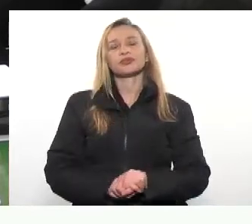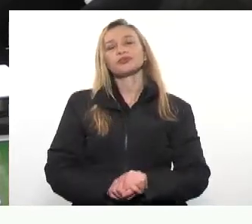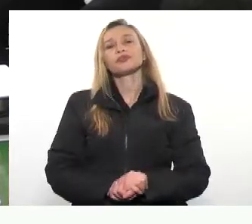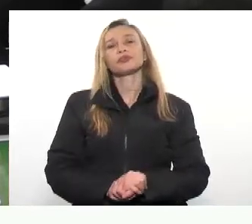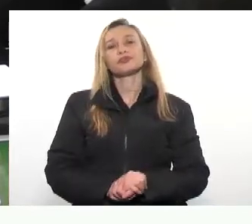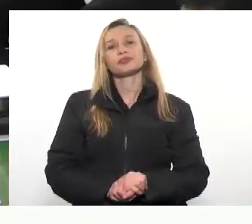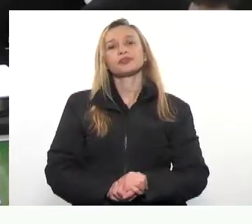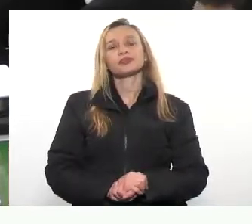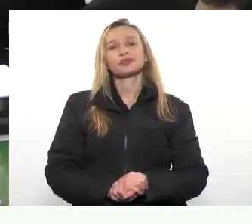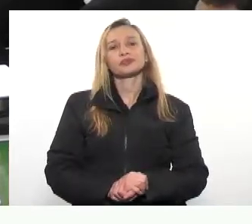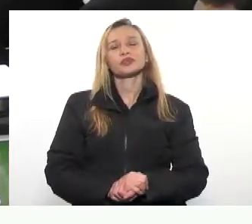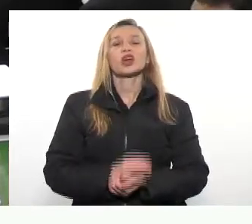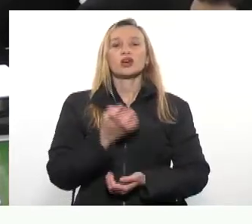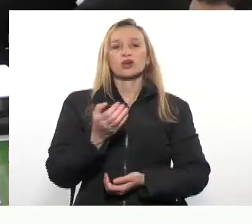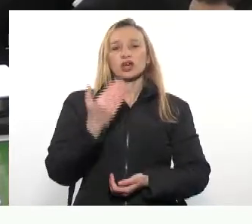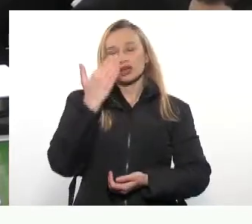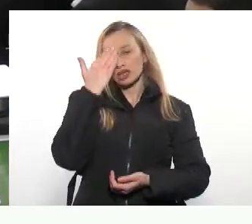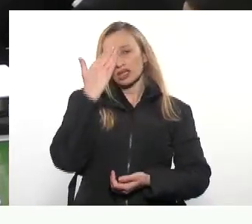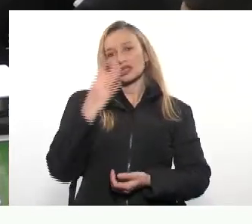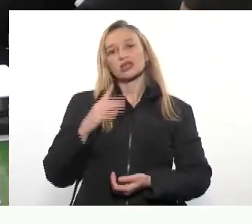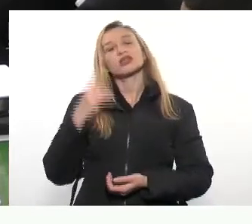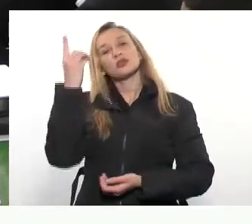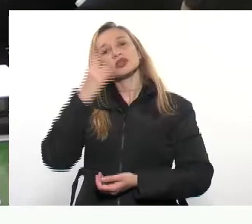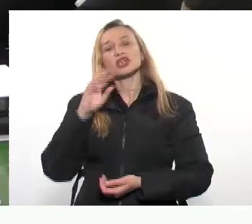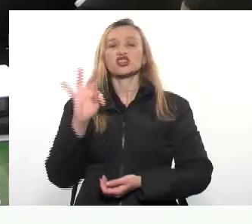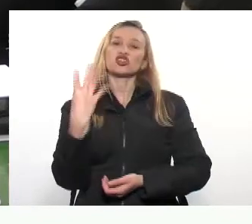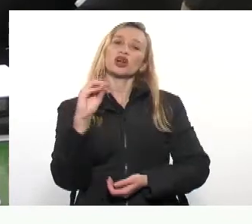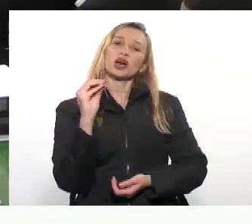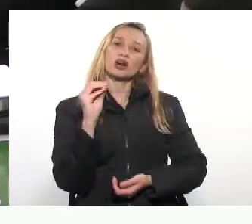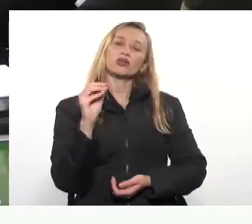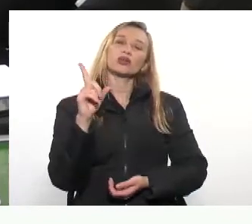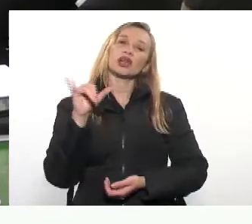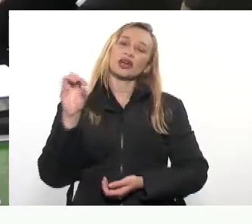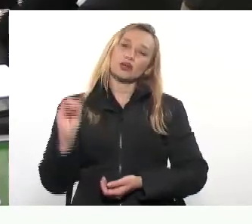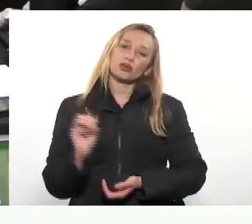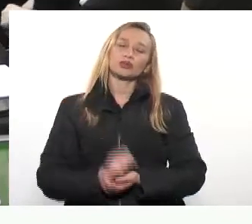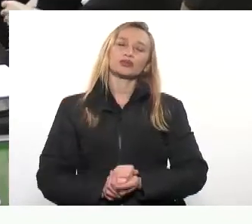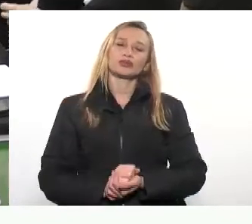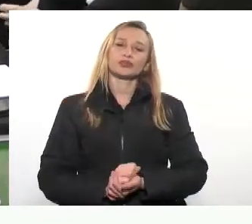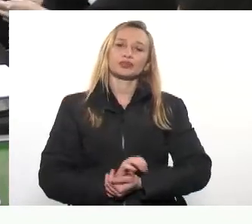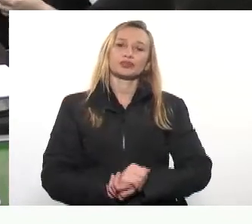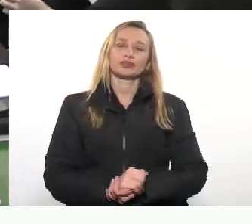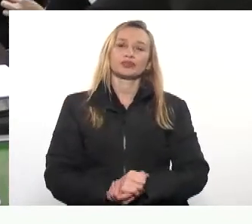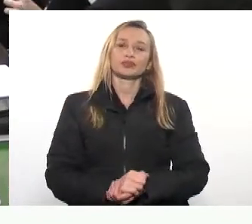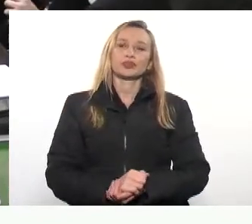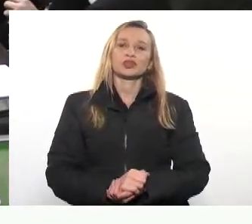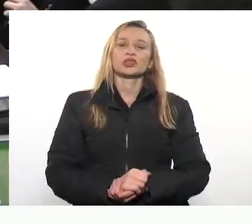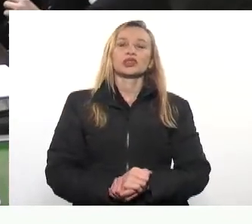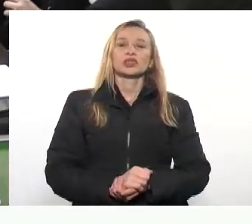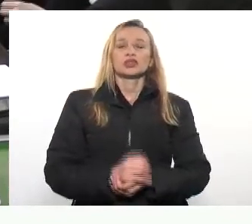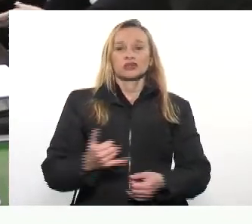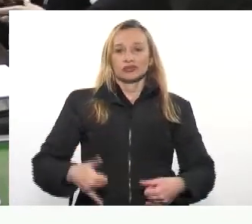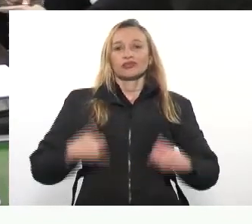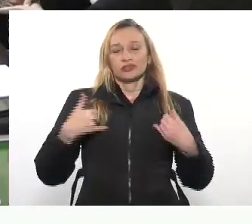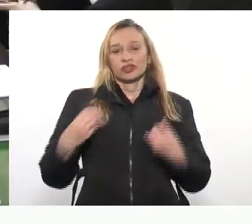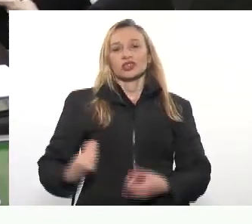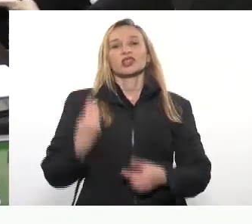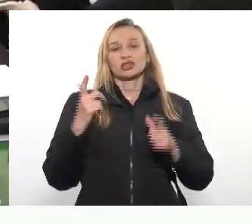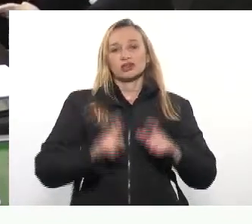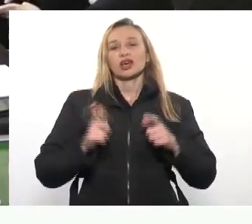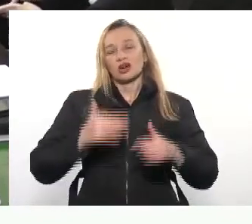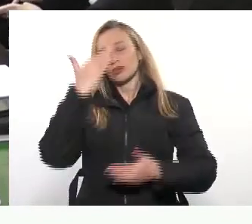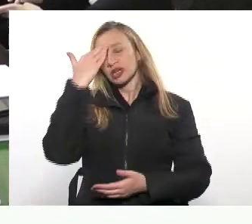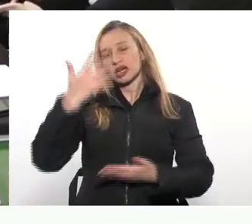Primeiro, eu quero cumprimentar o deputado Tiago Pampolha, o deputado Léo Vieira, Dizer que é uma honra estar aqui. Muito obrigado